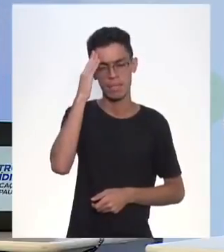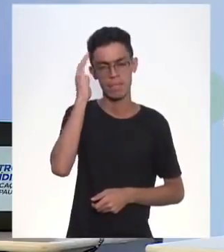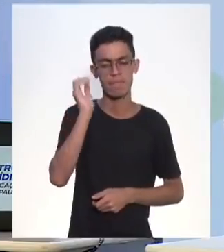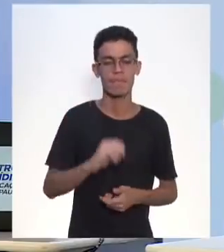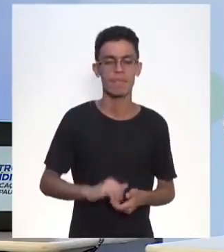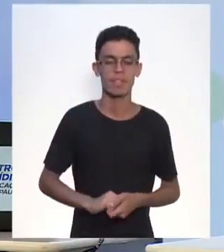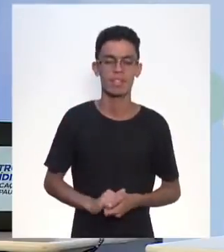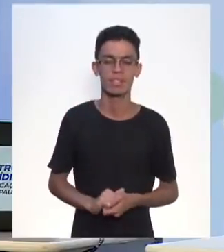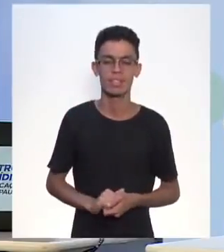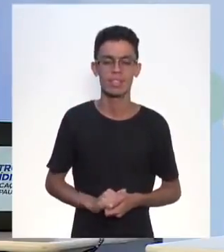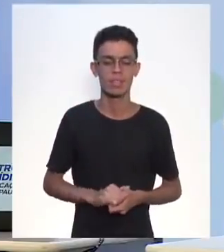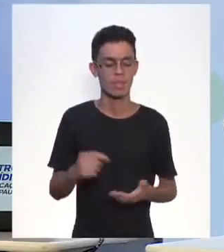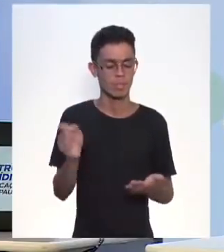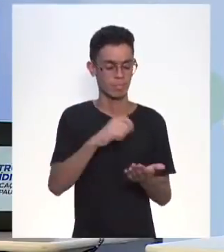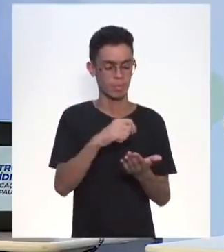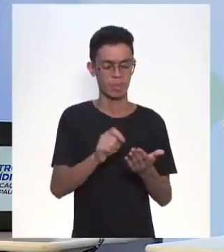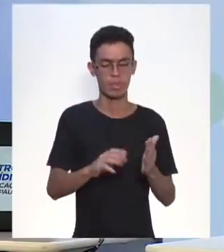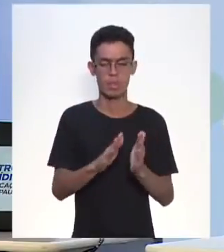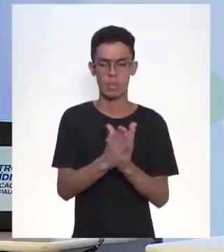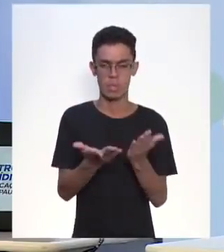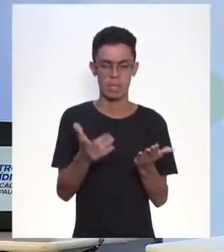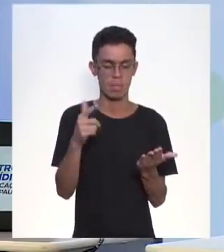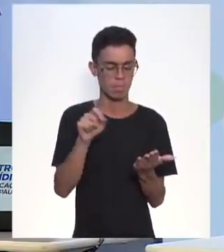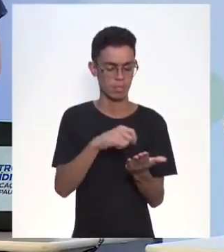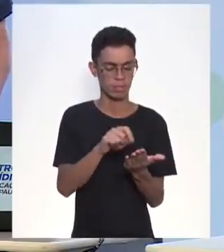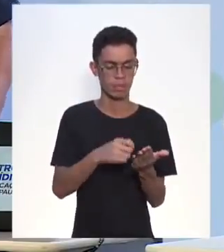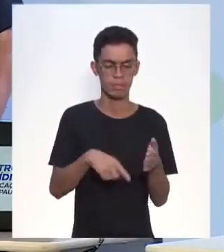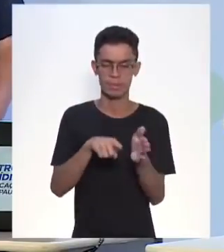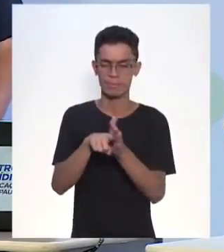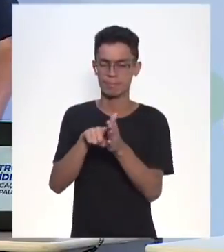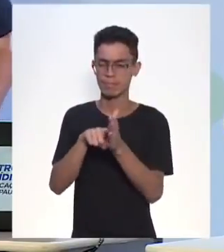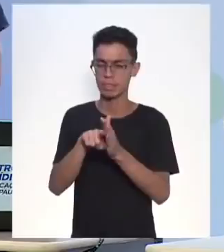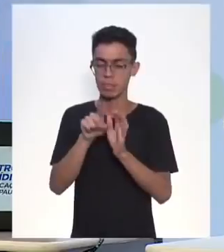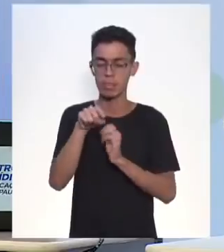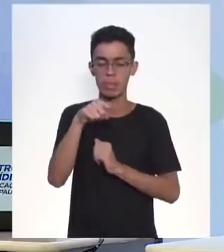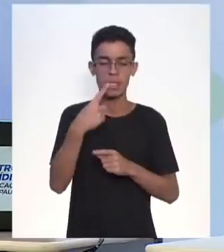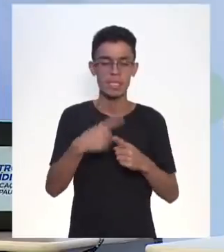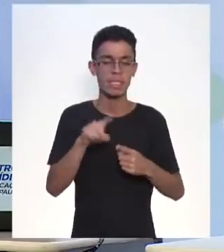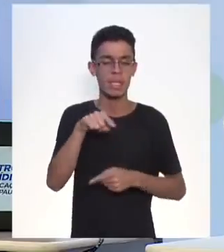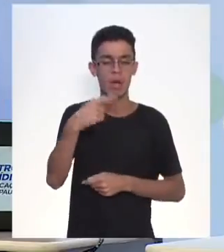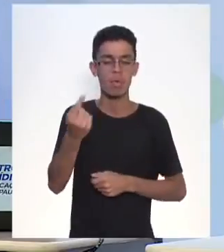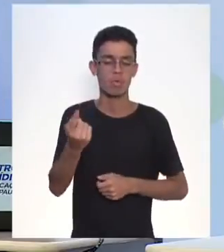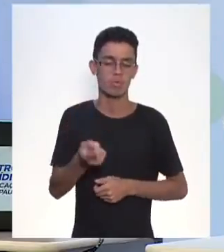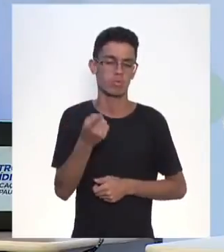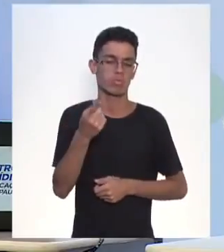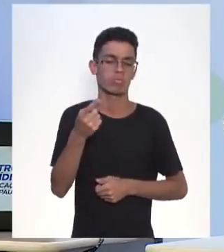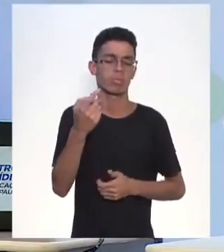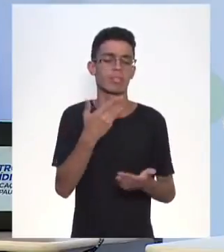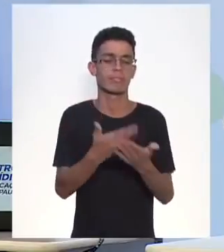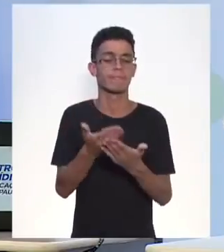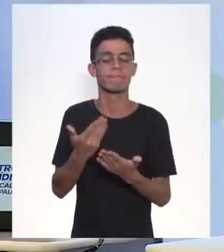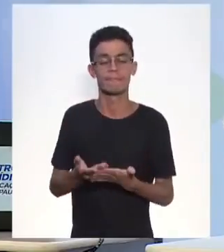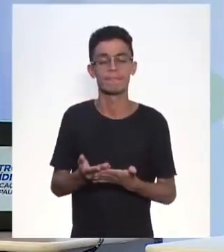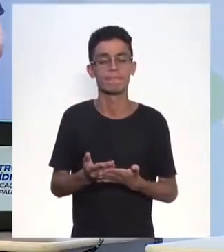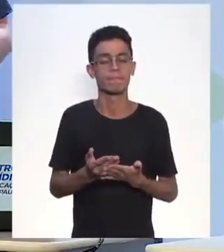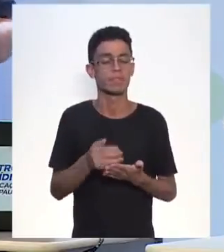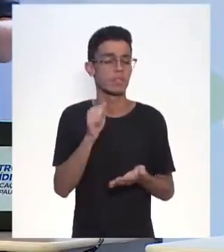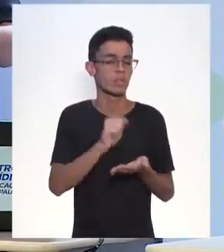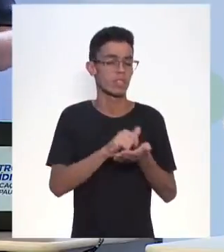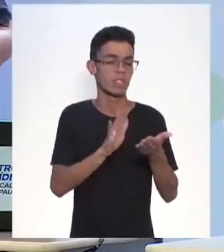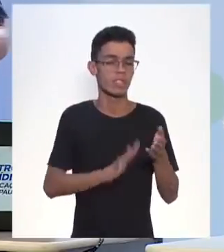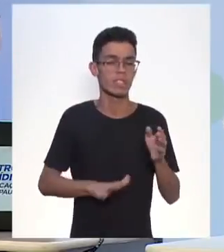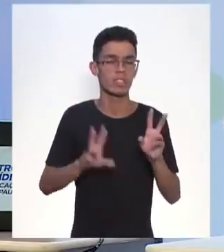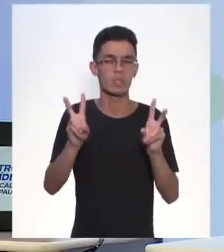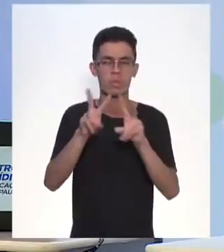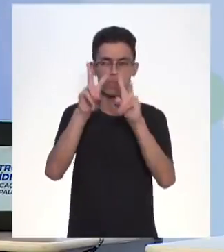Se você já sabe, já vai anotando aí no seu caderno. Faz uma pesquisa, porque na aula que vem a gente vai trabalhar um pouco sobre esse tópico. E quanto mais